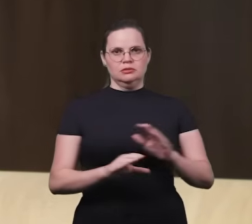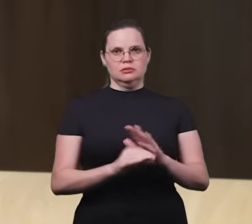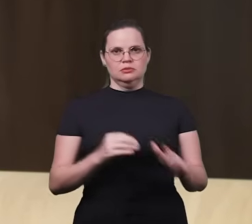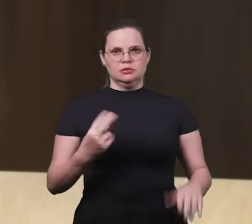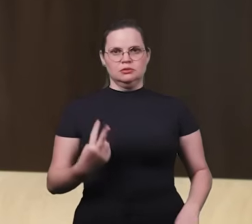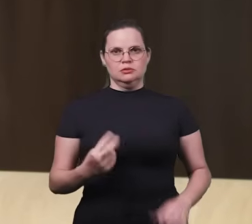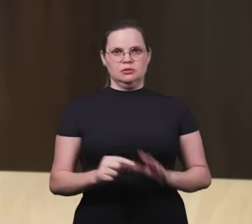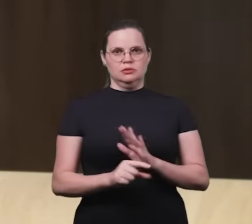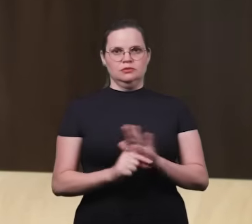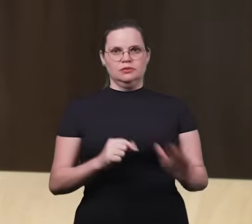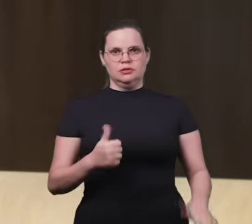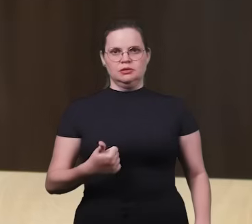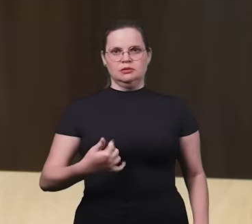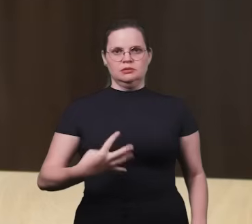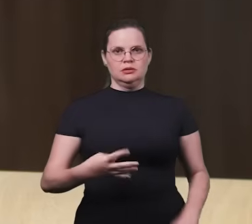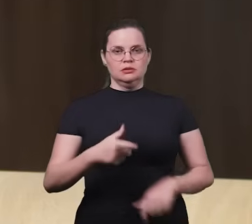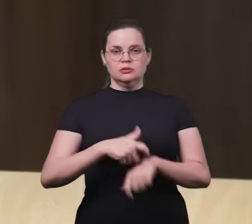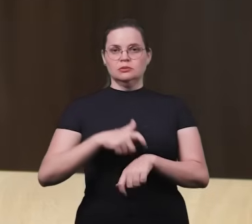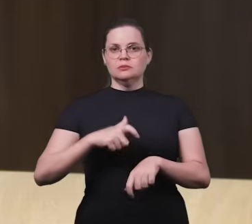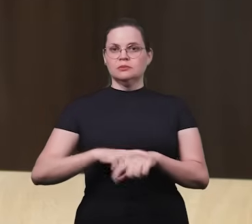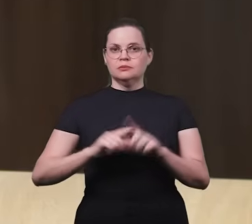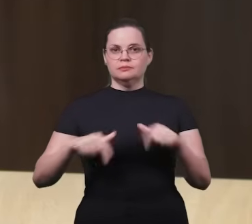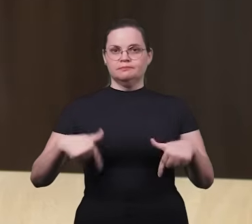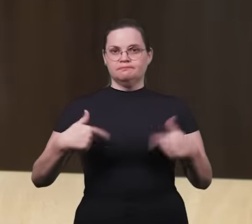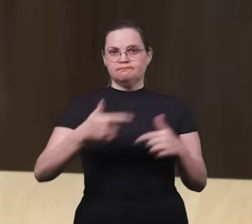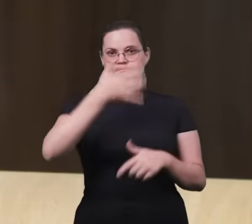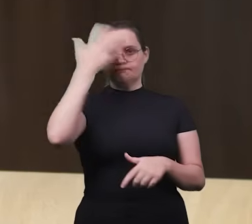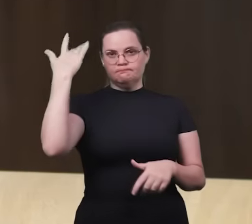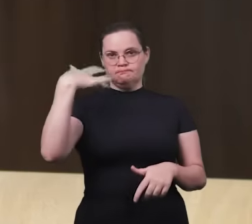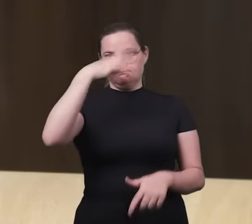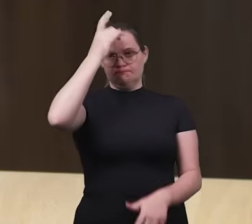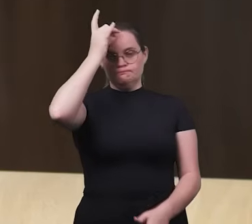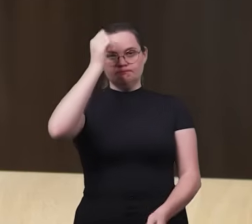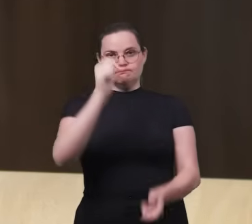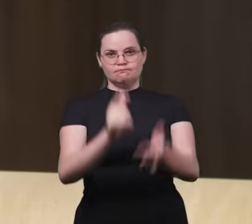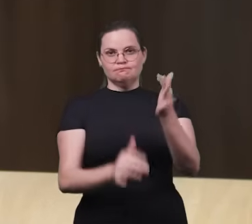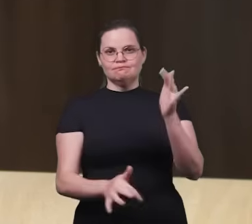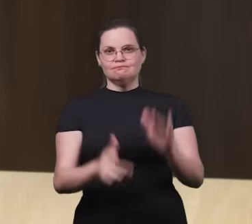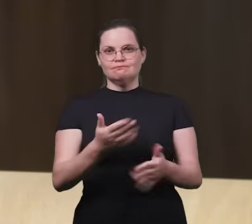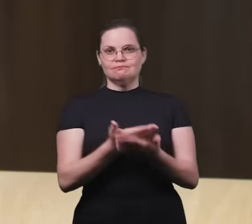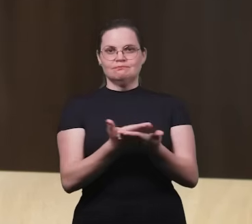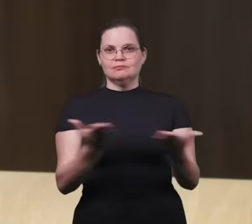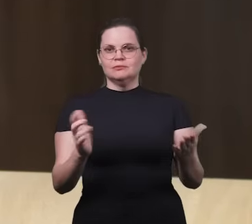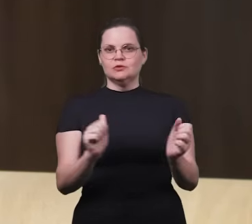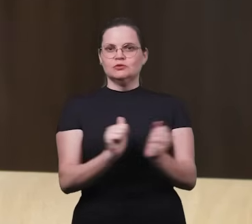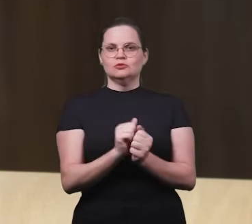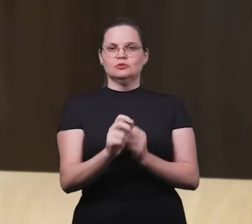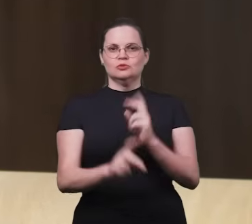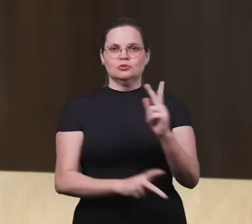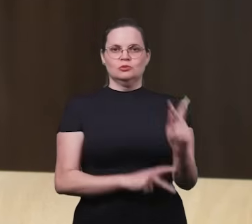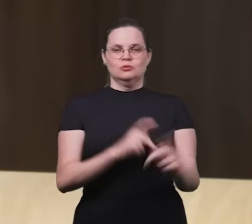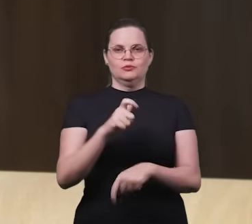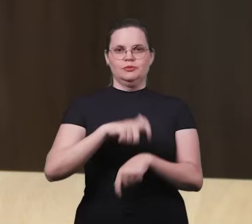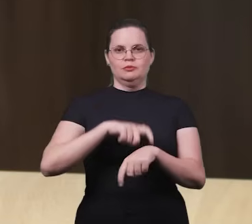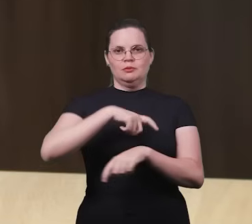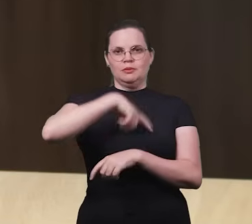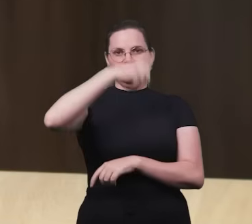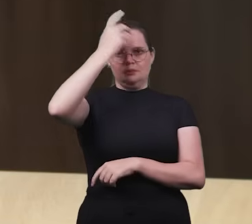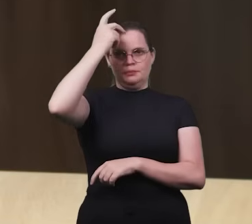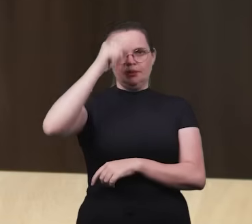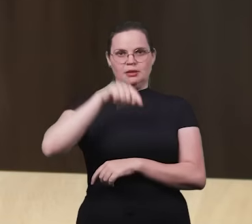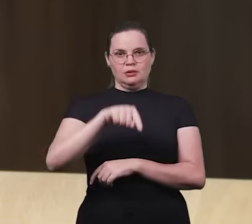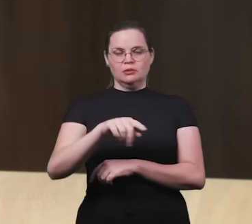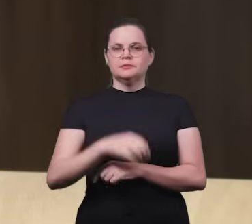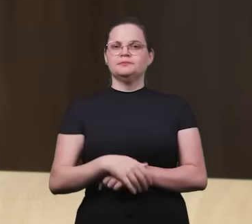14, quando o Espírito Santo ele foi derramado ali no meio do povo no Pentecostes, nós vemos ali mais